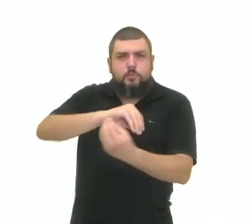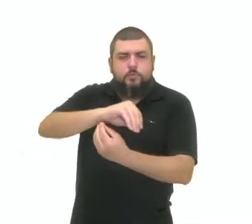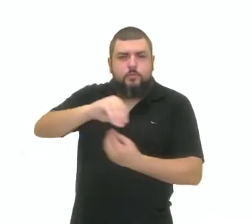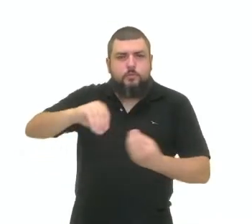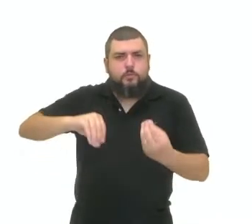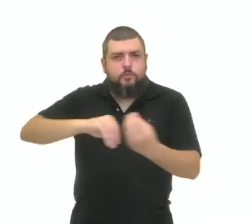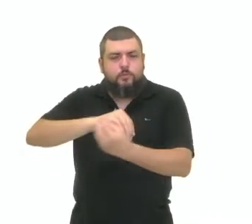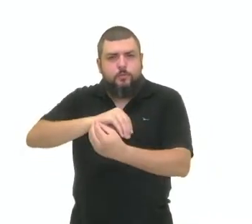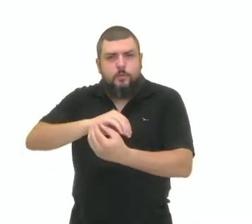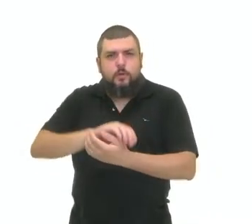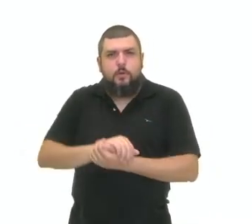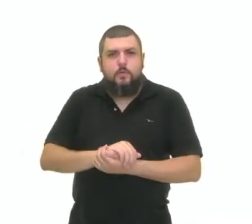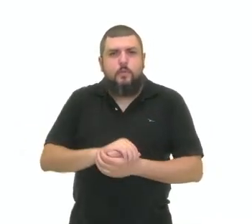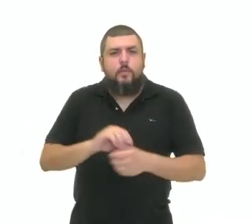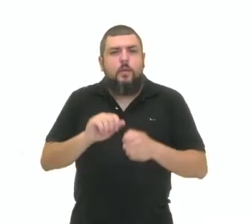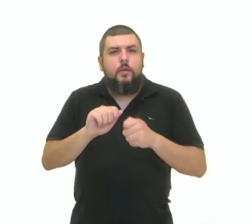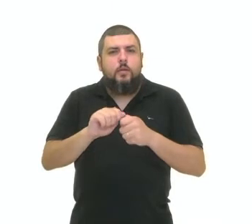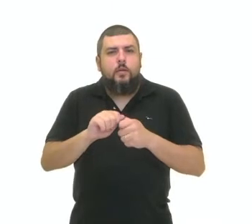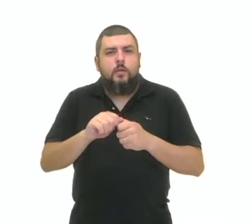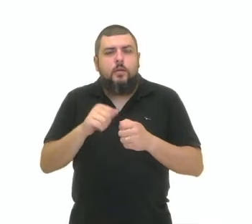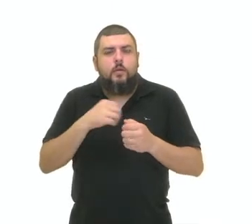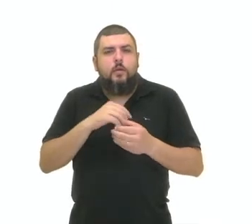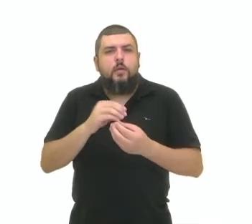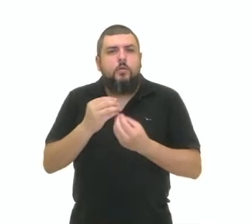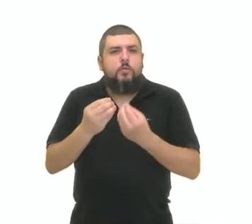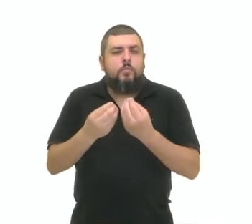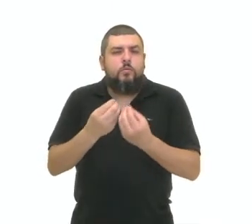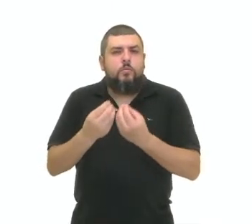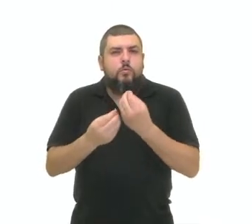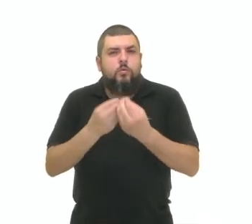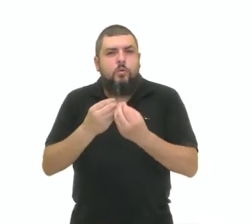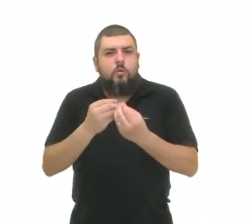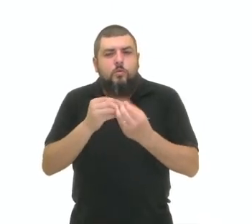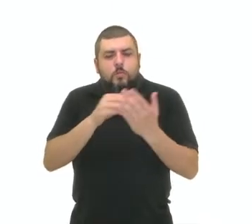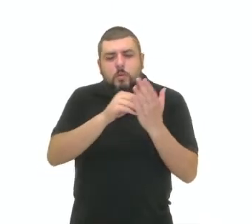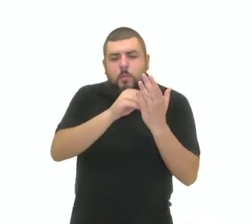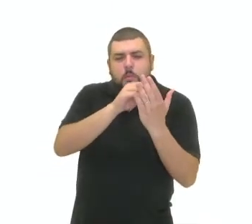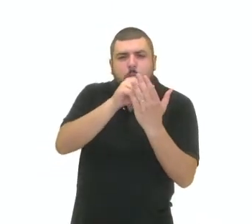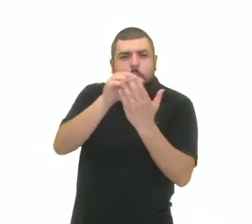Então, é aquela que ele vai lá com o pincelzinho e fez o experimento ali.